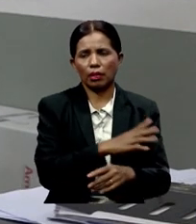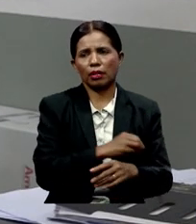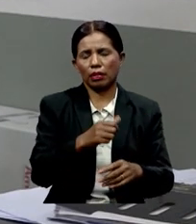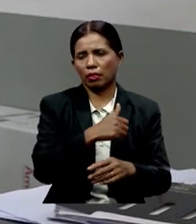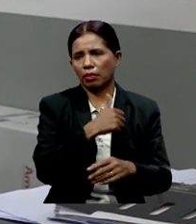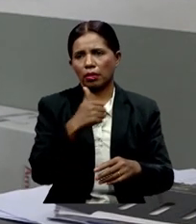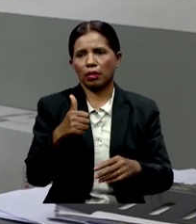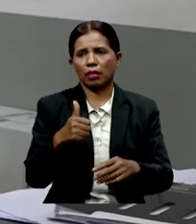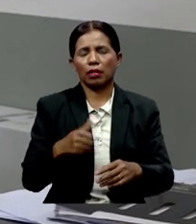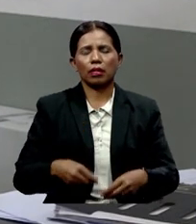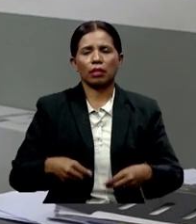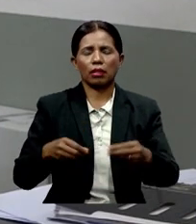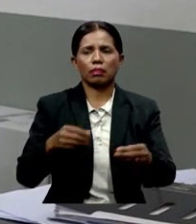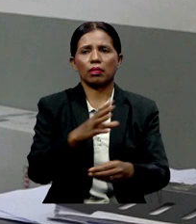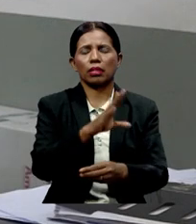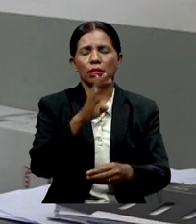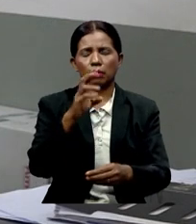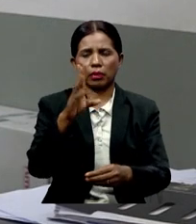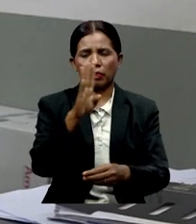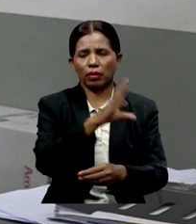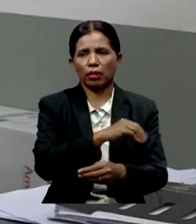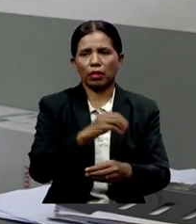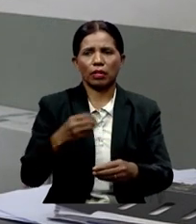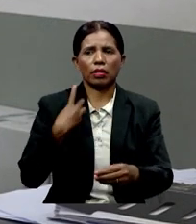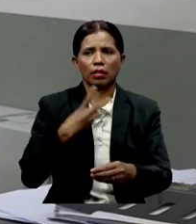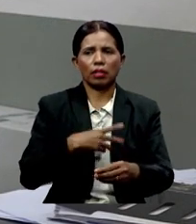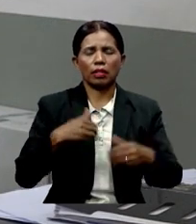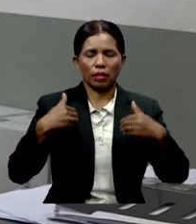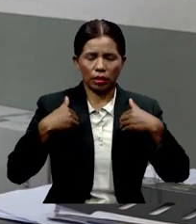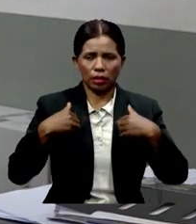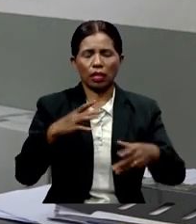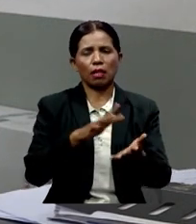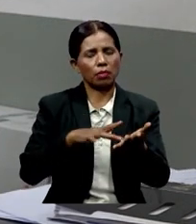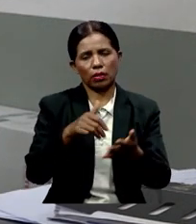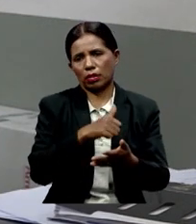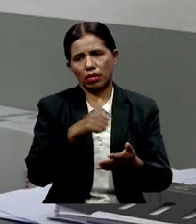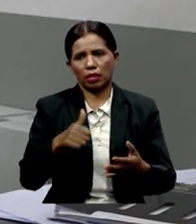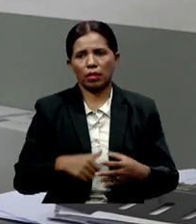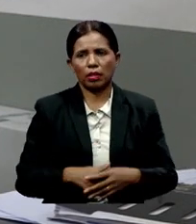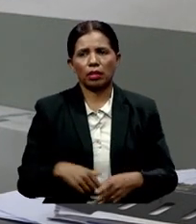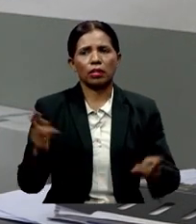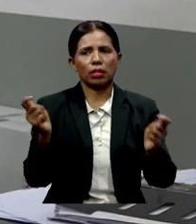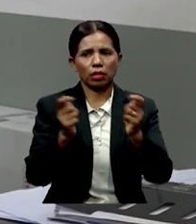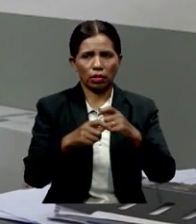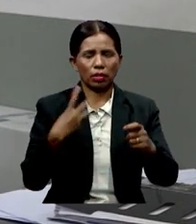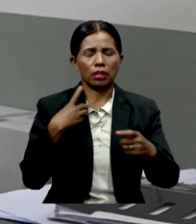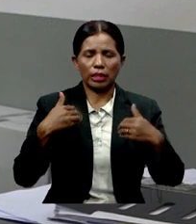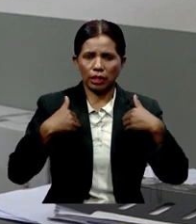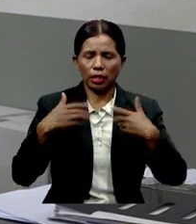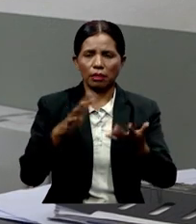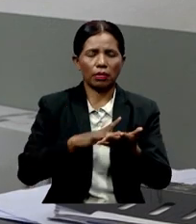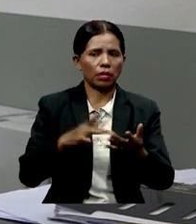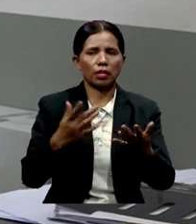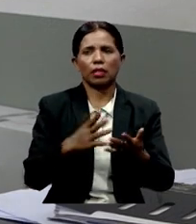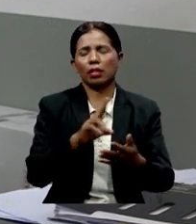lah iya insan ibu propen lah iya iya diklopenat lah iya iya mas ibu propen beli Troka ba malung iha emoruk balung nebe makla iha eta